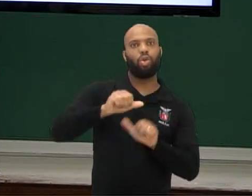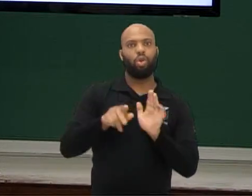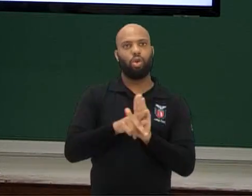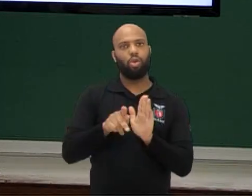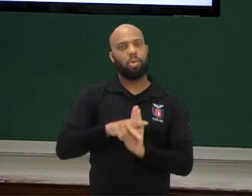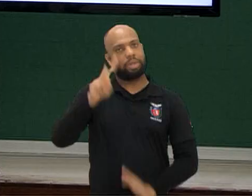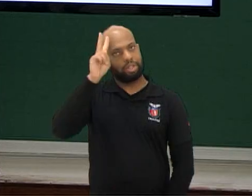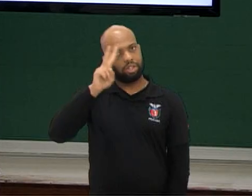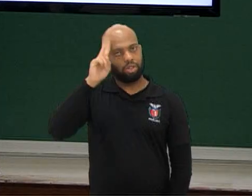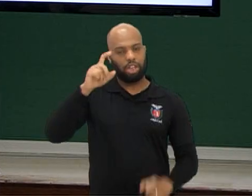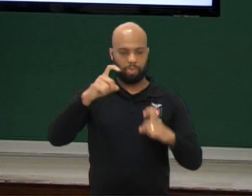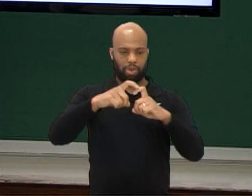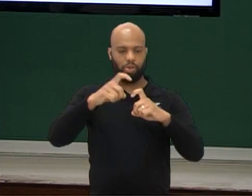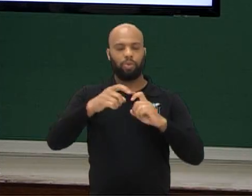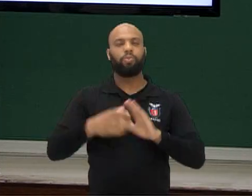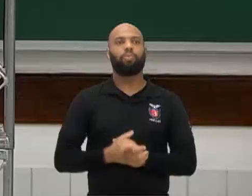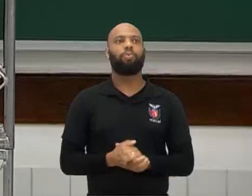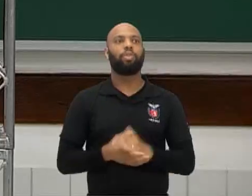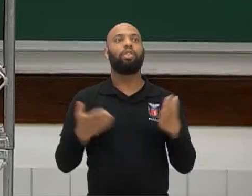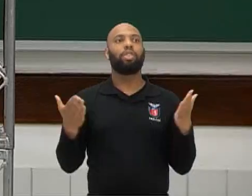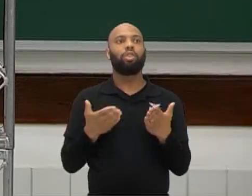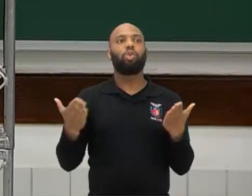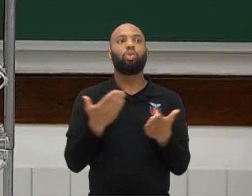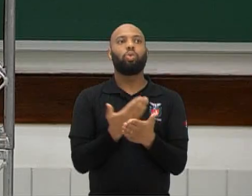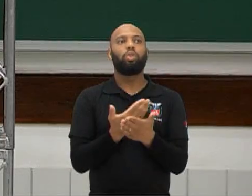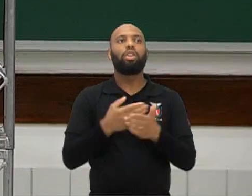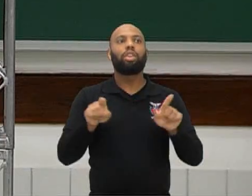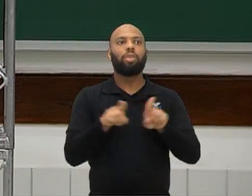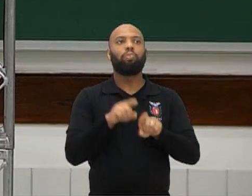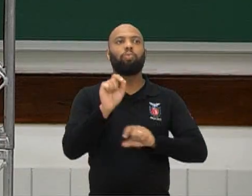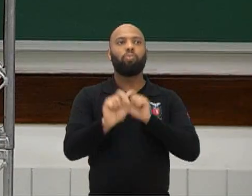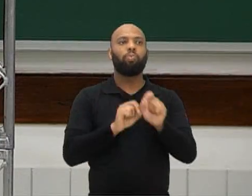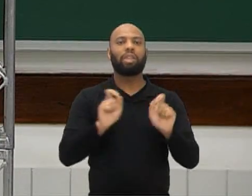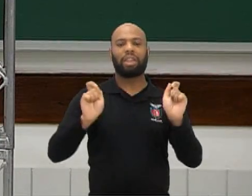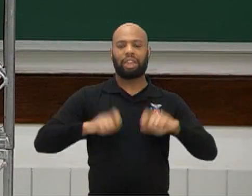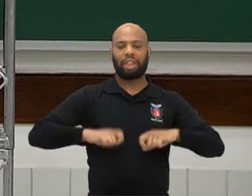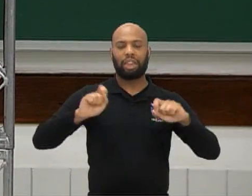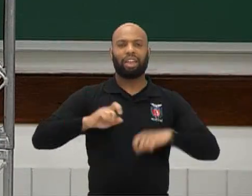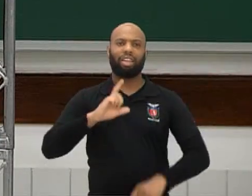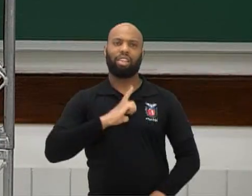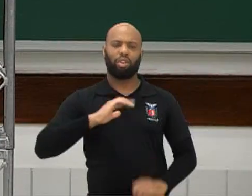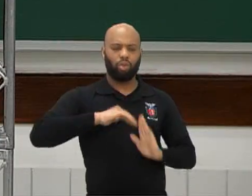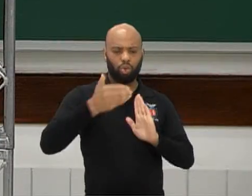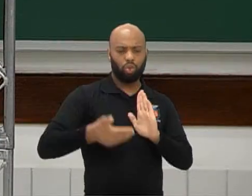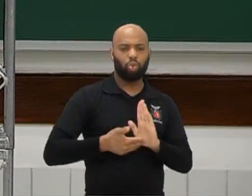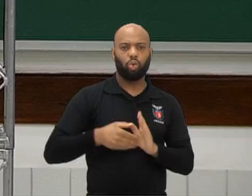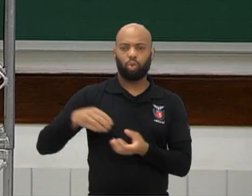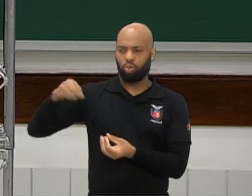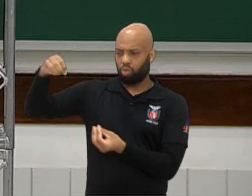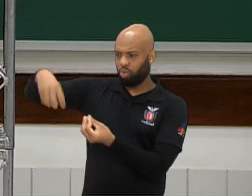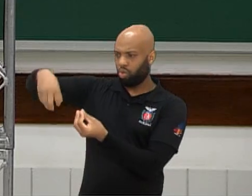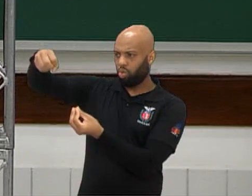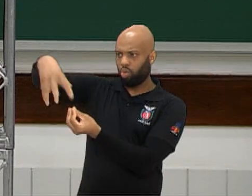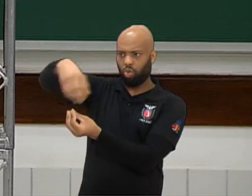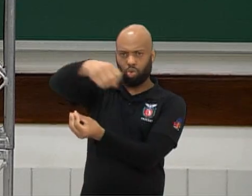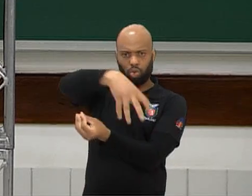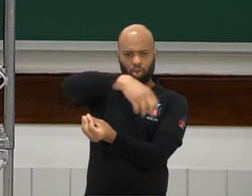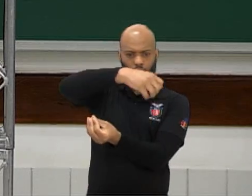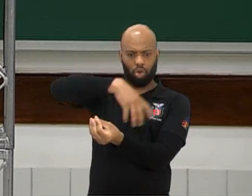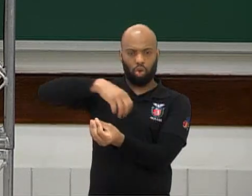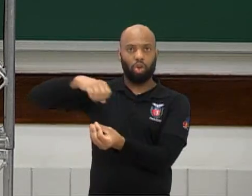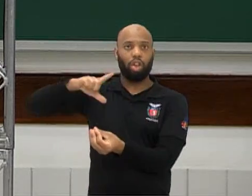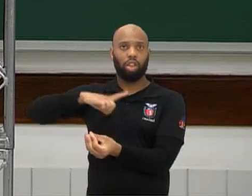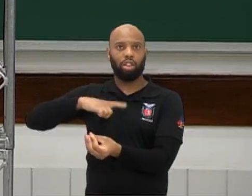nossa medicina. Agora vamos falar um pouquinho, pessoal, da capacidade que todos os fungos têm de